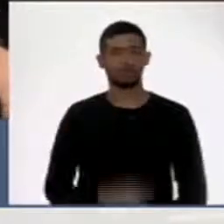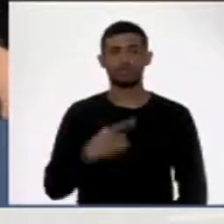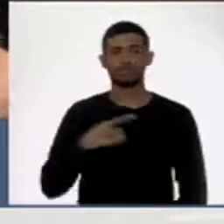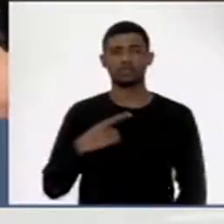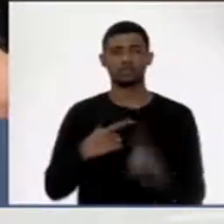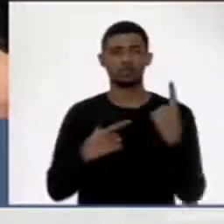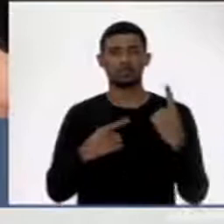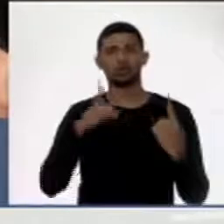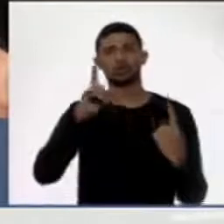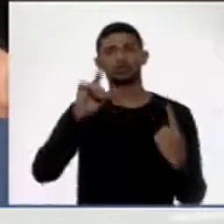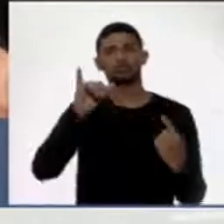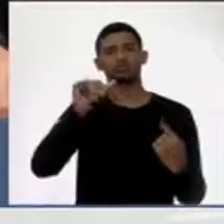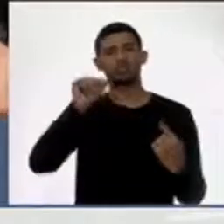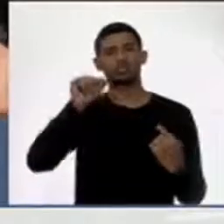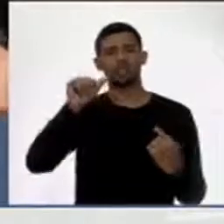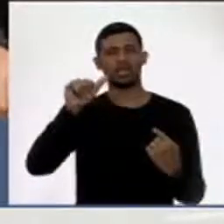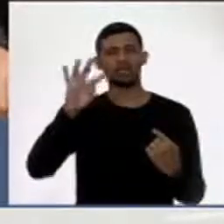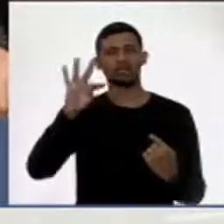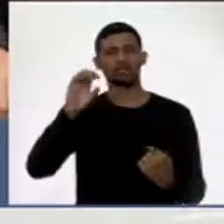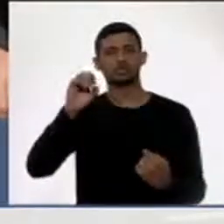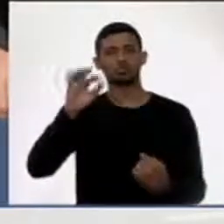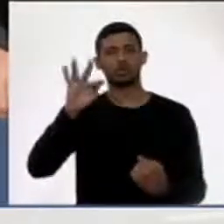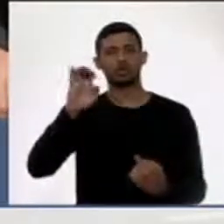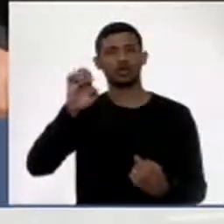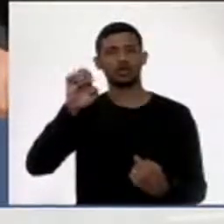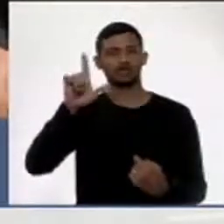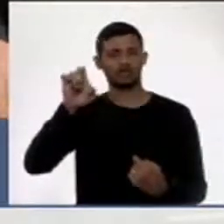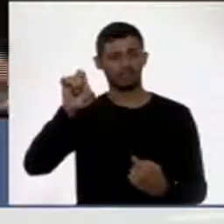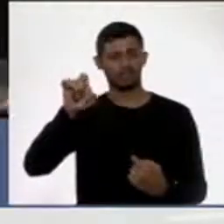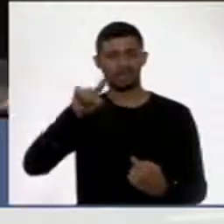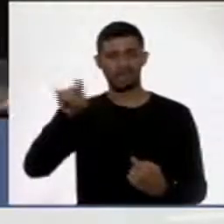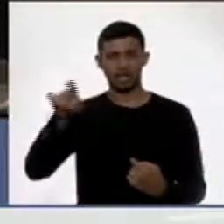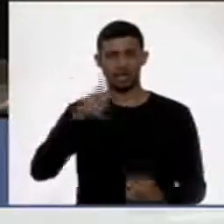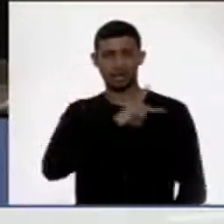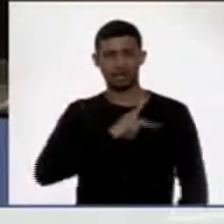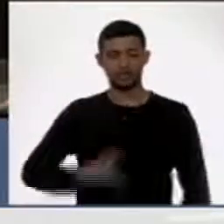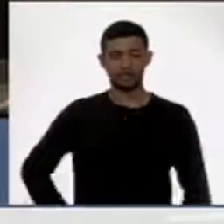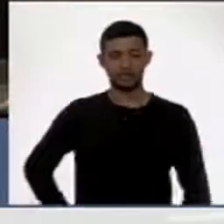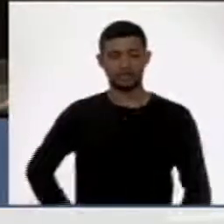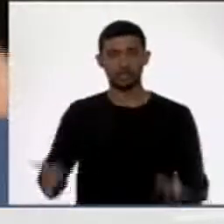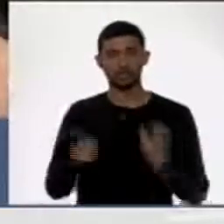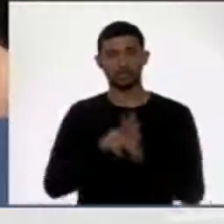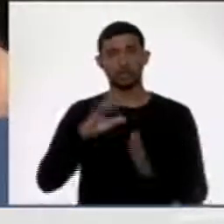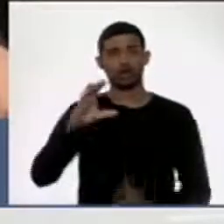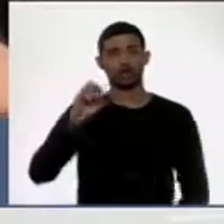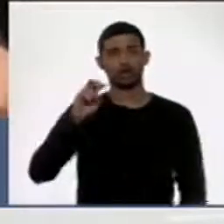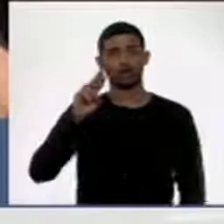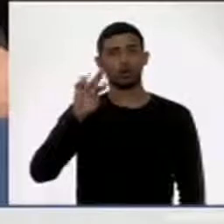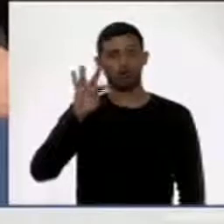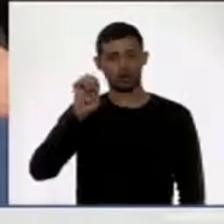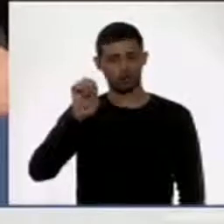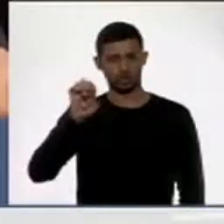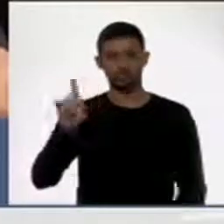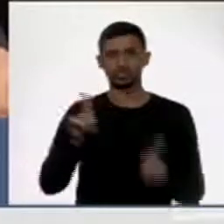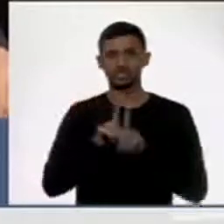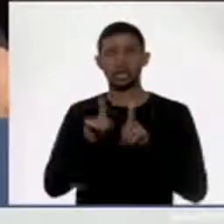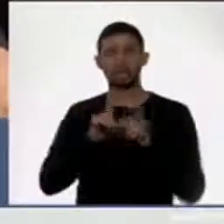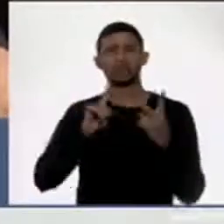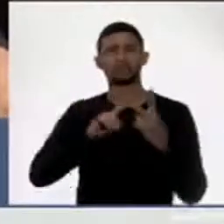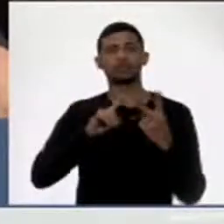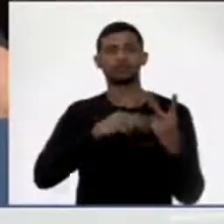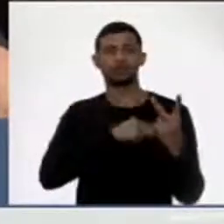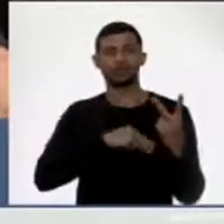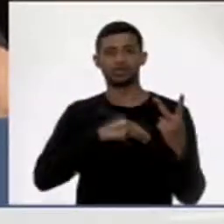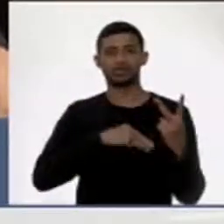Toffoli, presidente da Corte, e o ministro Alexandre Moraes,